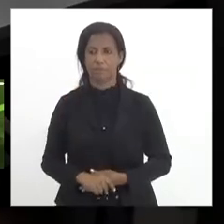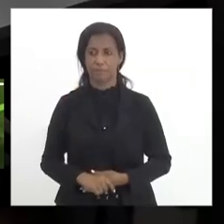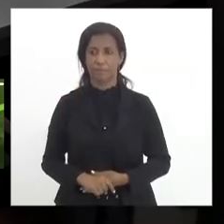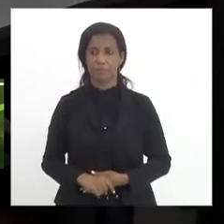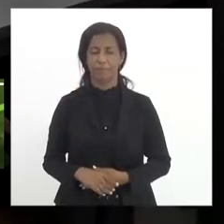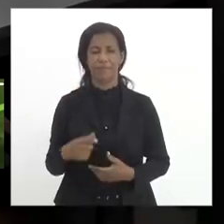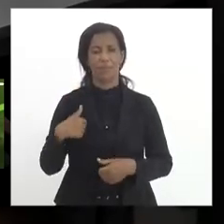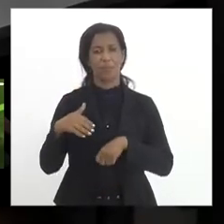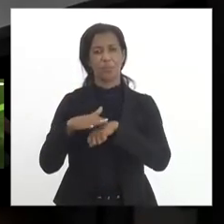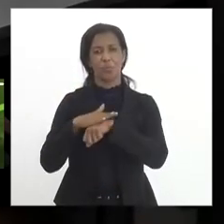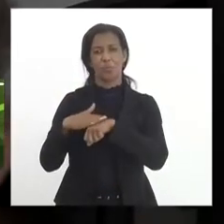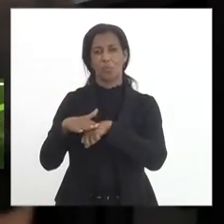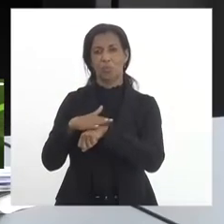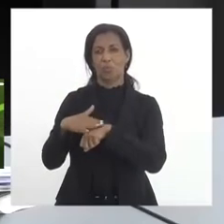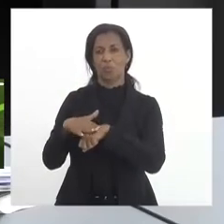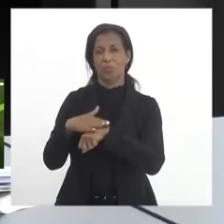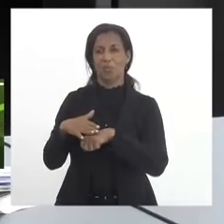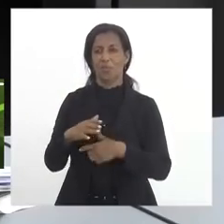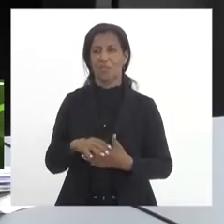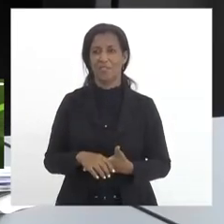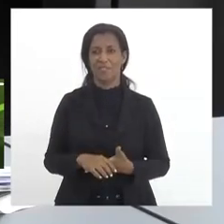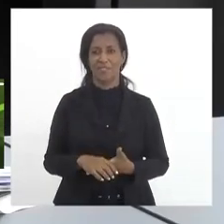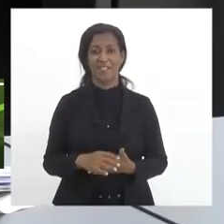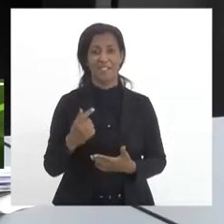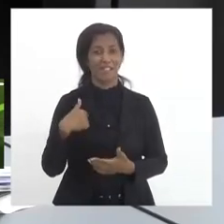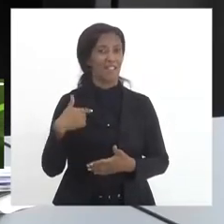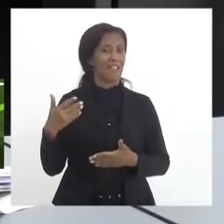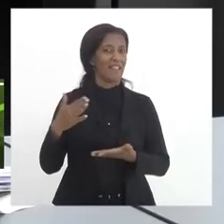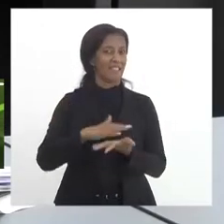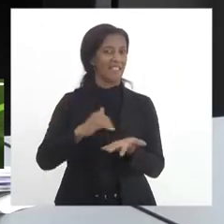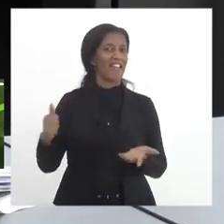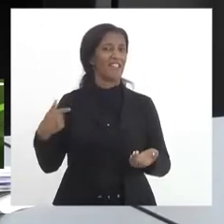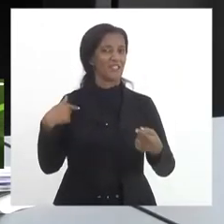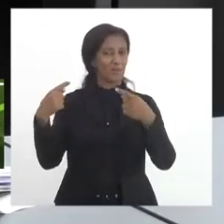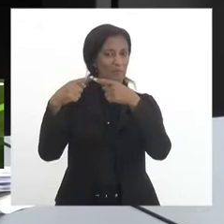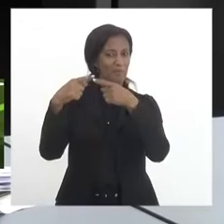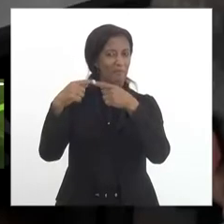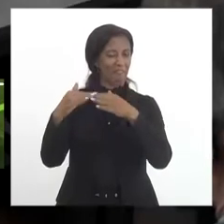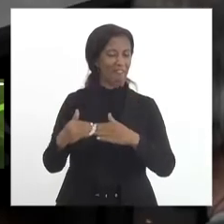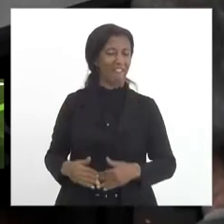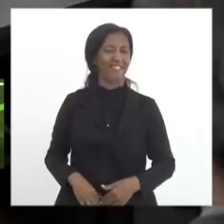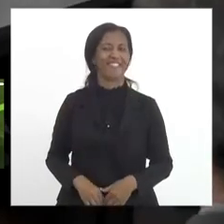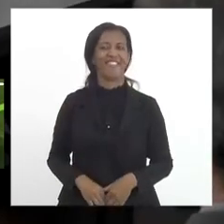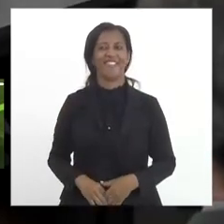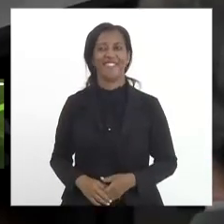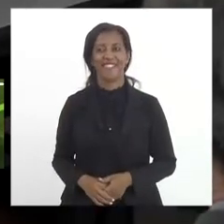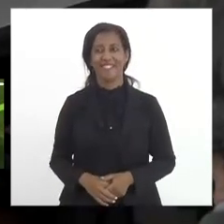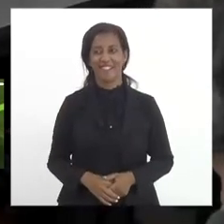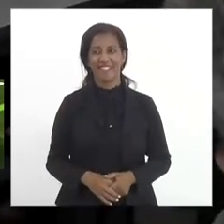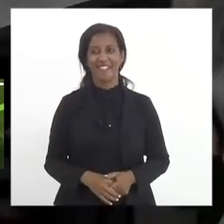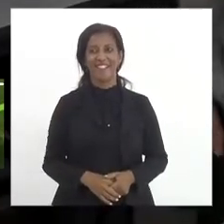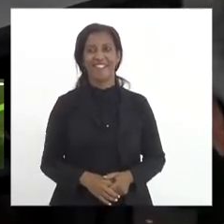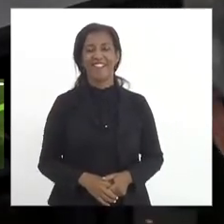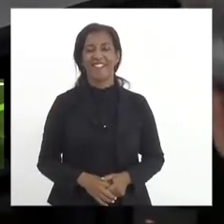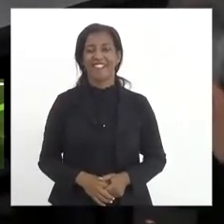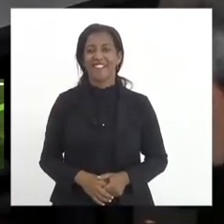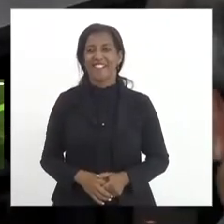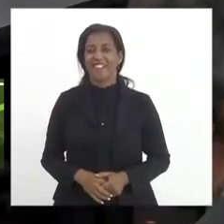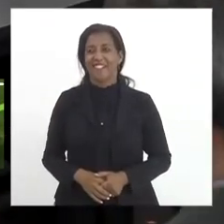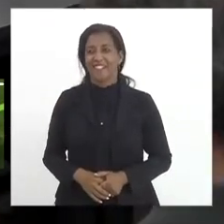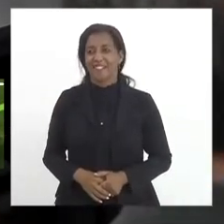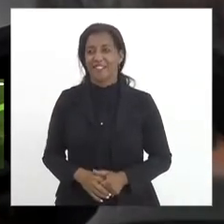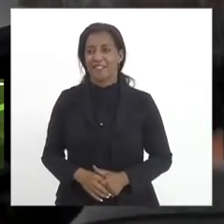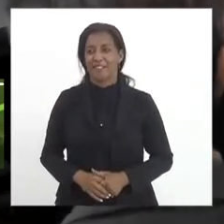vou conversar. Ele está retirando de pauta porque eu concordei. Não. Está virado no avesso mesmo. Gente. Não é por